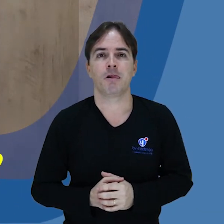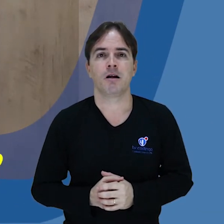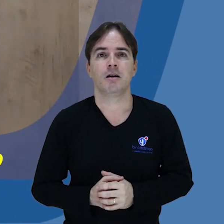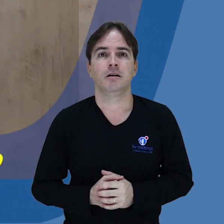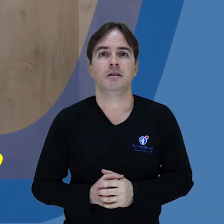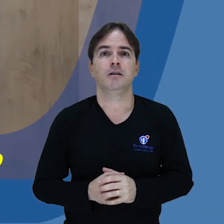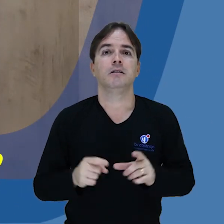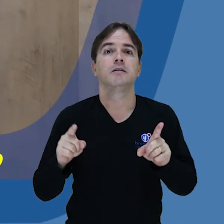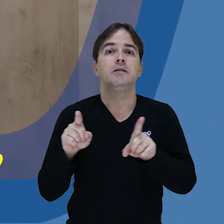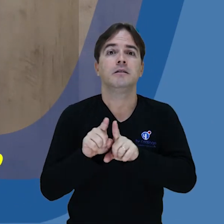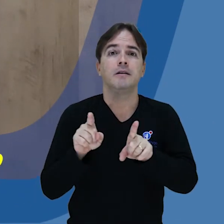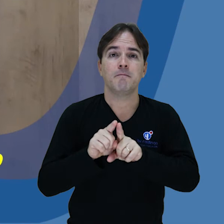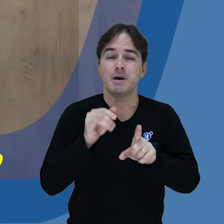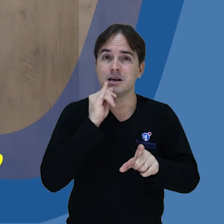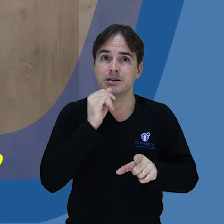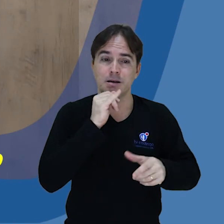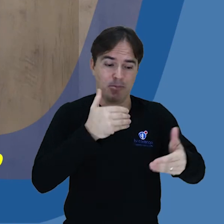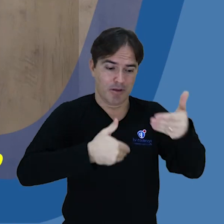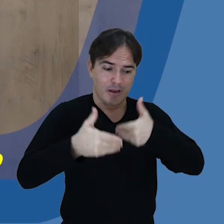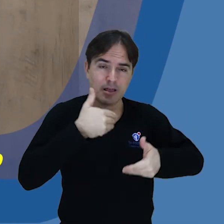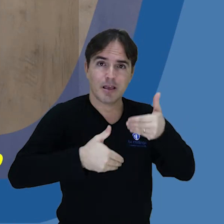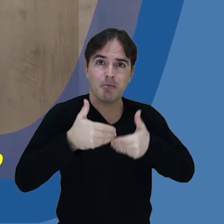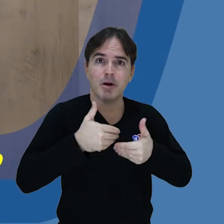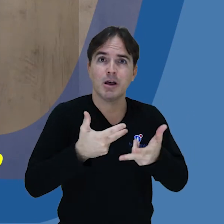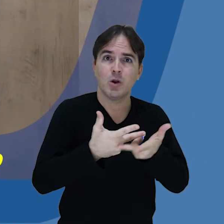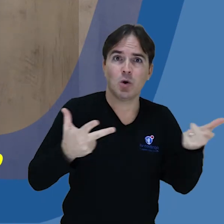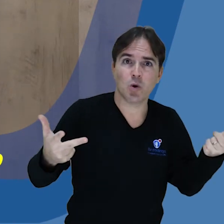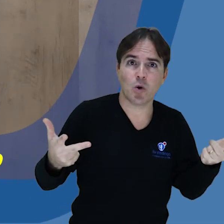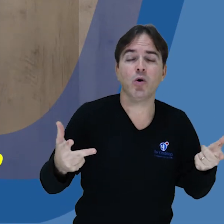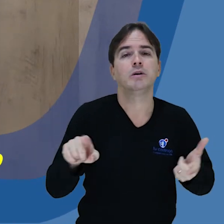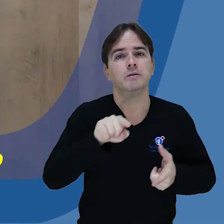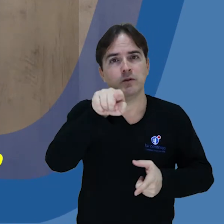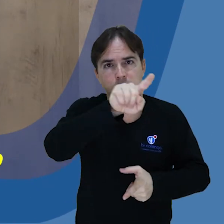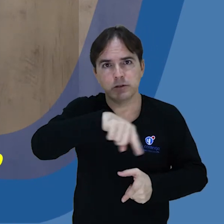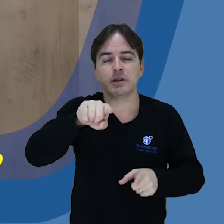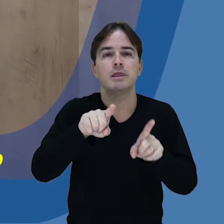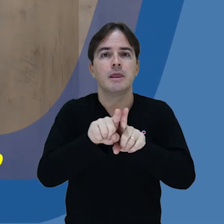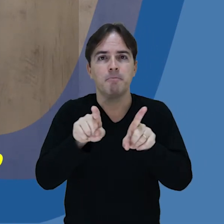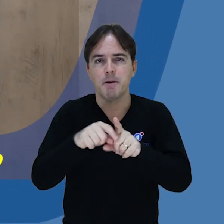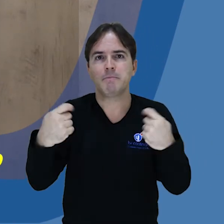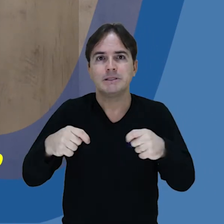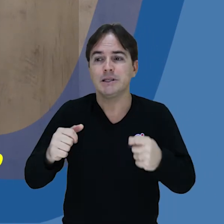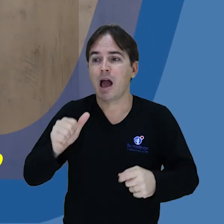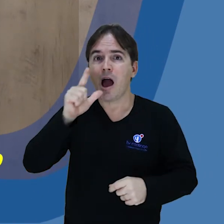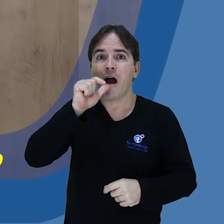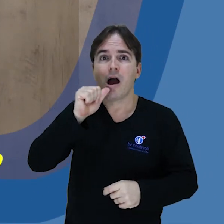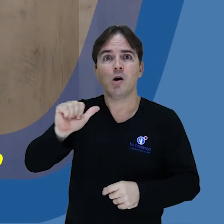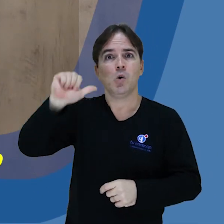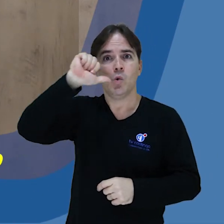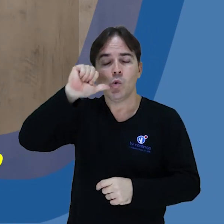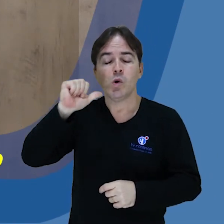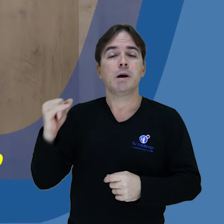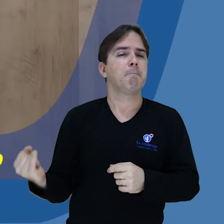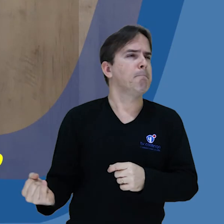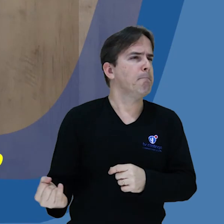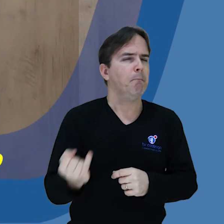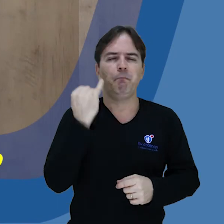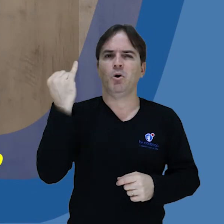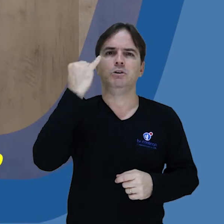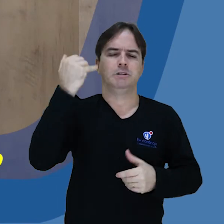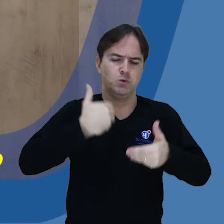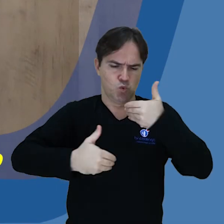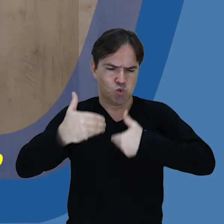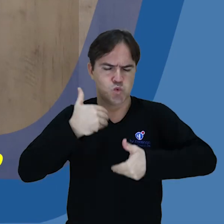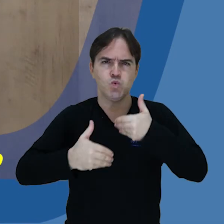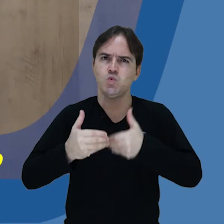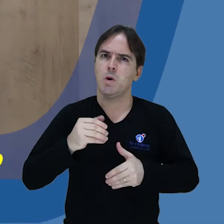para o tratamento de qualquer tipo de infecção como essa, tá? Se hidratem bastante. Muito tem se falado em relação à vitamina C, né? Não há comprovação